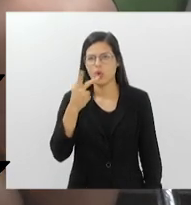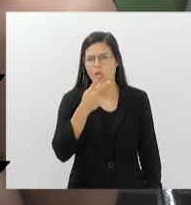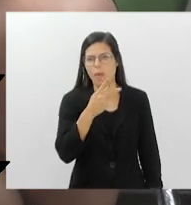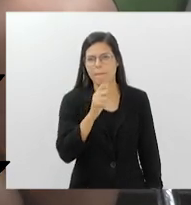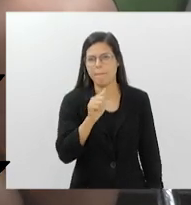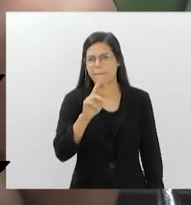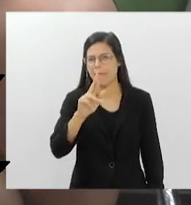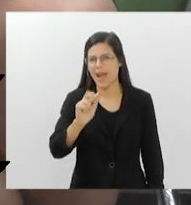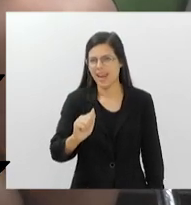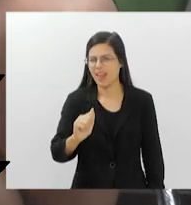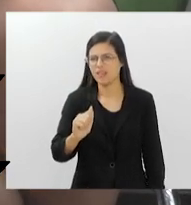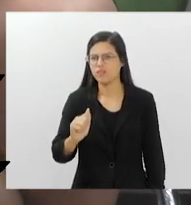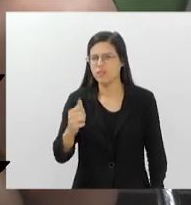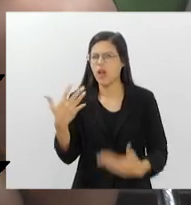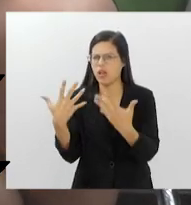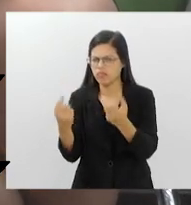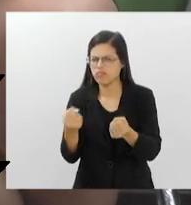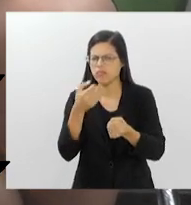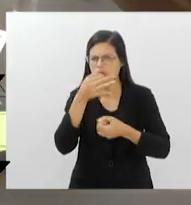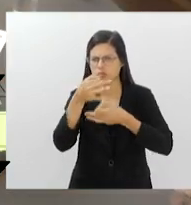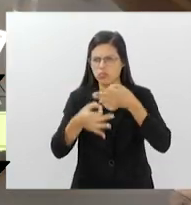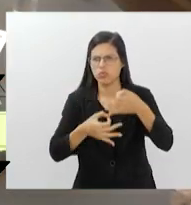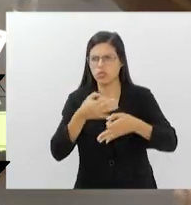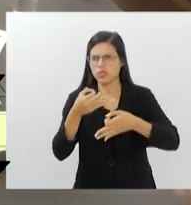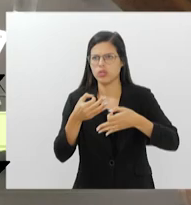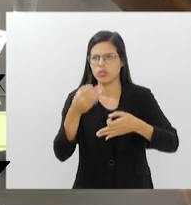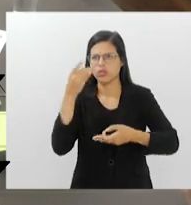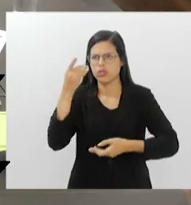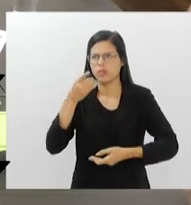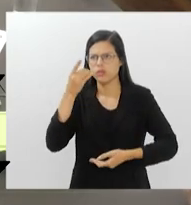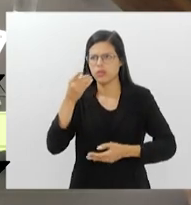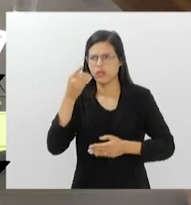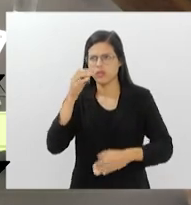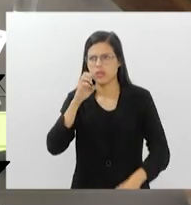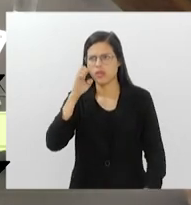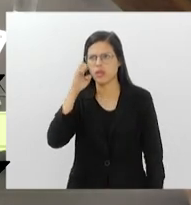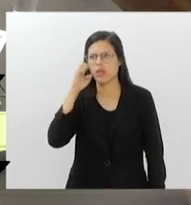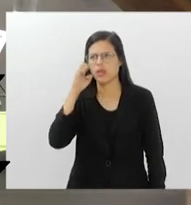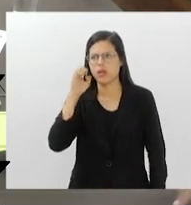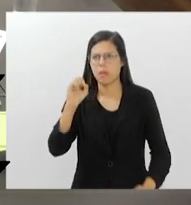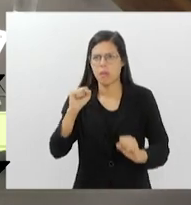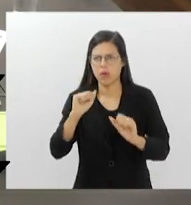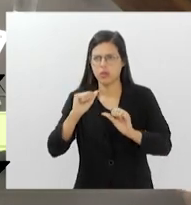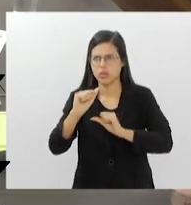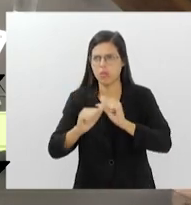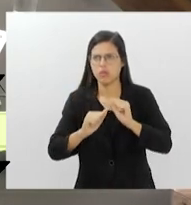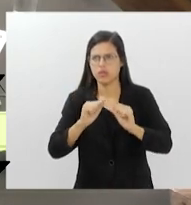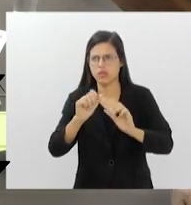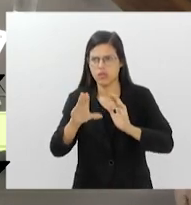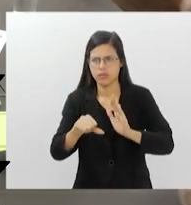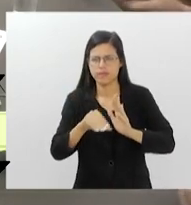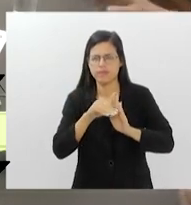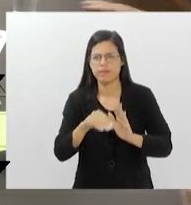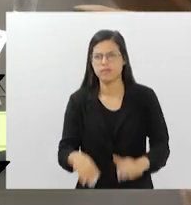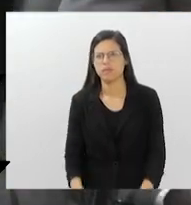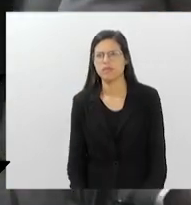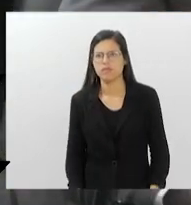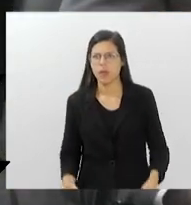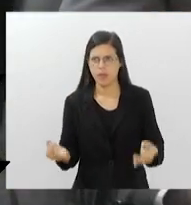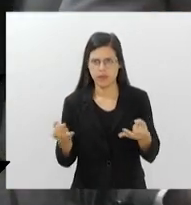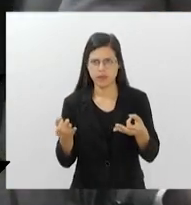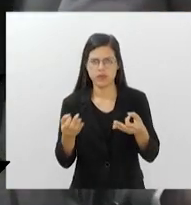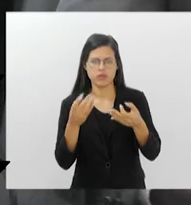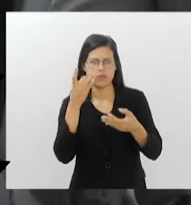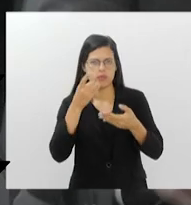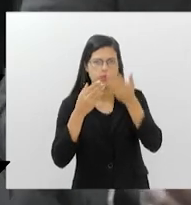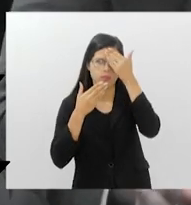acato a sugestão e acho E aí deputada pode incluir na alterando emend pode alterar perfeito Deputado